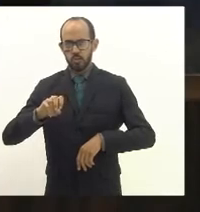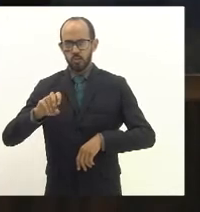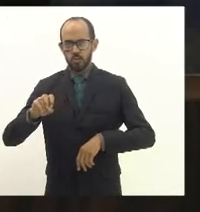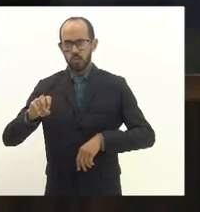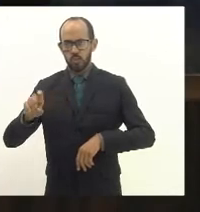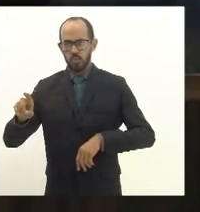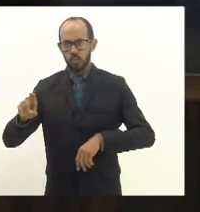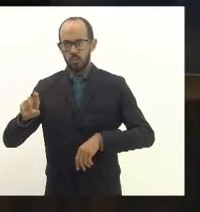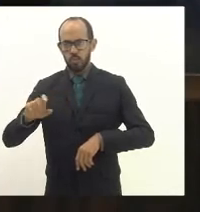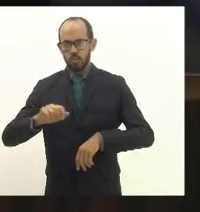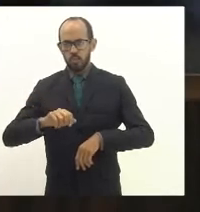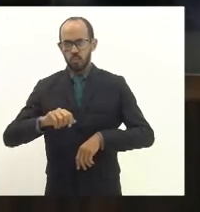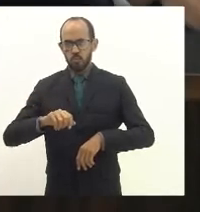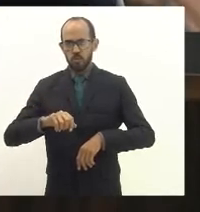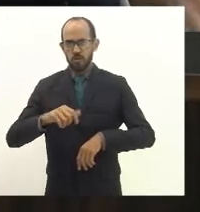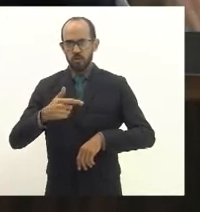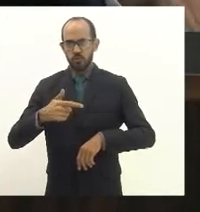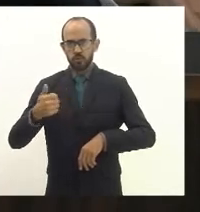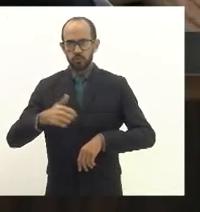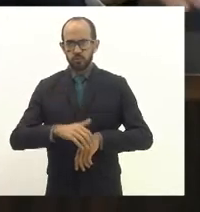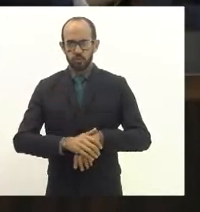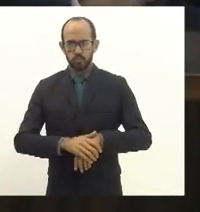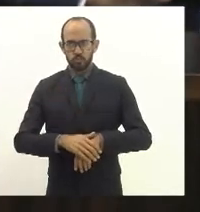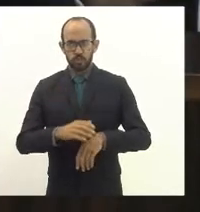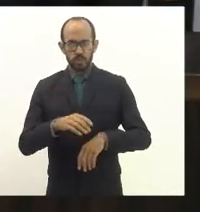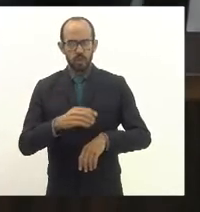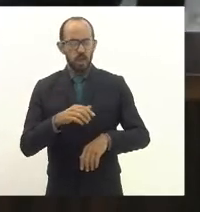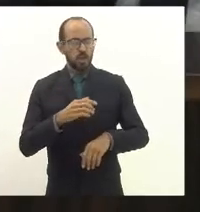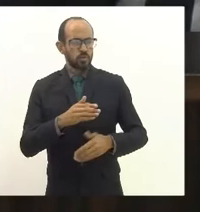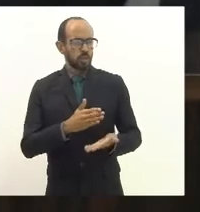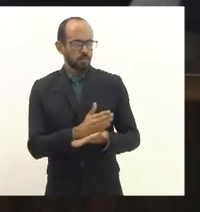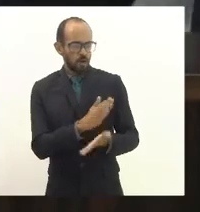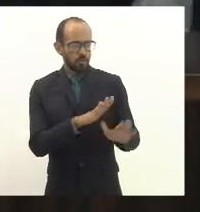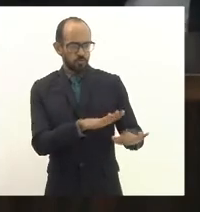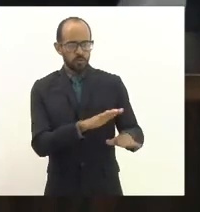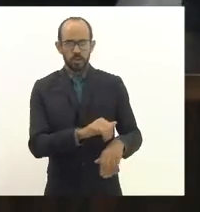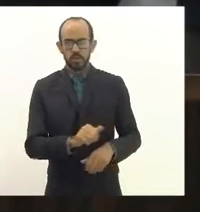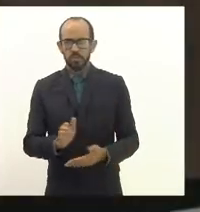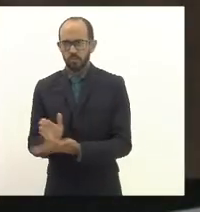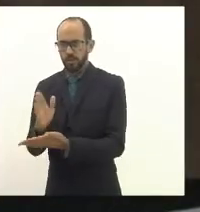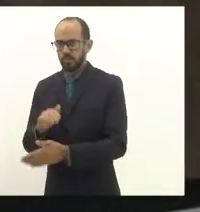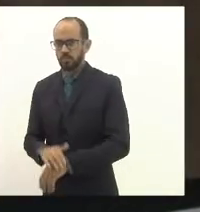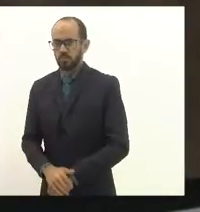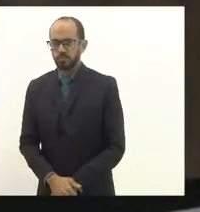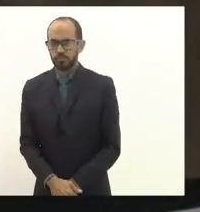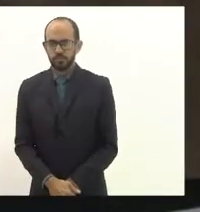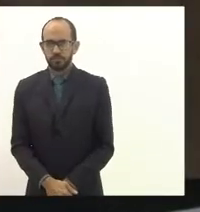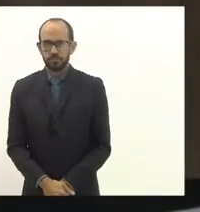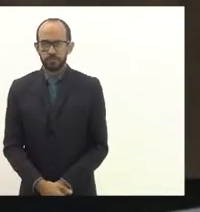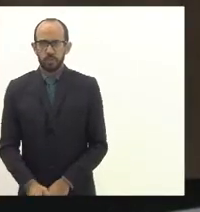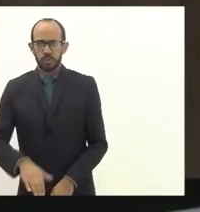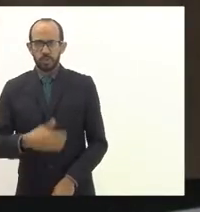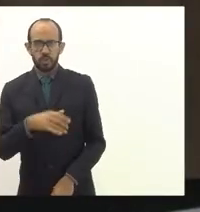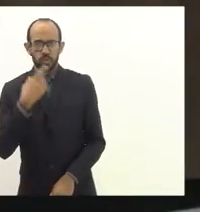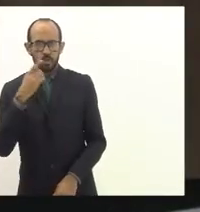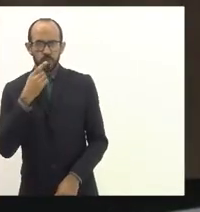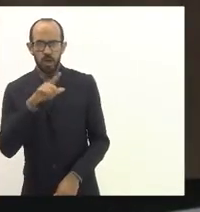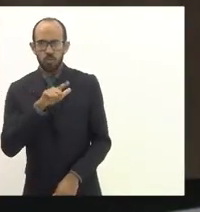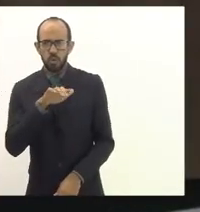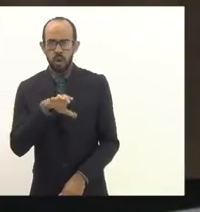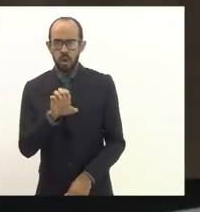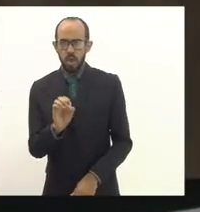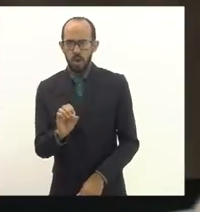5.001-21. Deputado Anderson Moraes, senhores que aprovam, eles como estão? Aprovado. Pelo nome, presidente. O deputado Léo Vieira está fazendo um